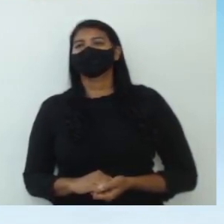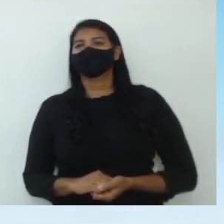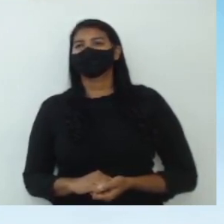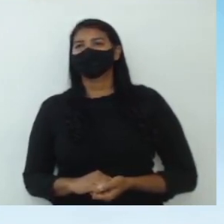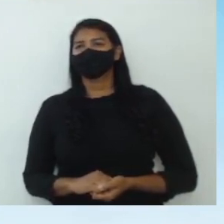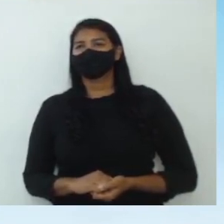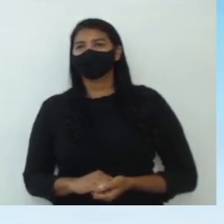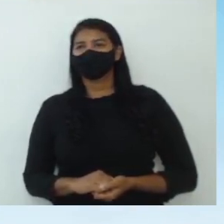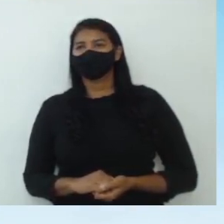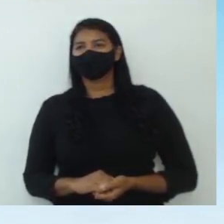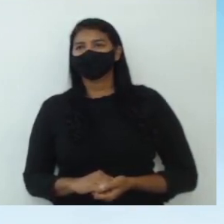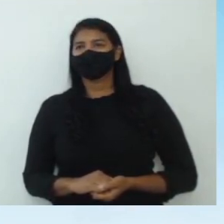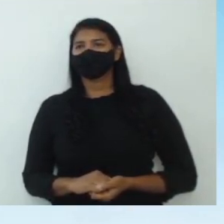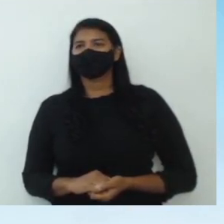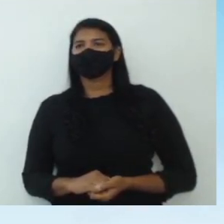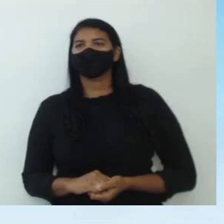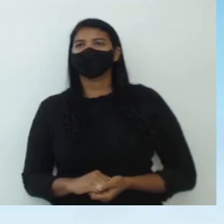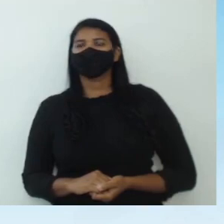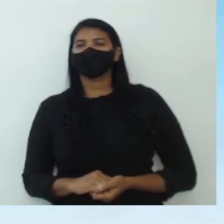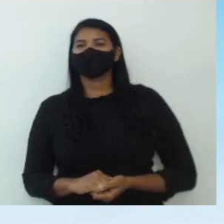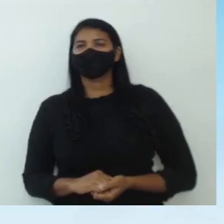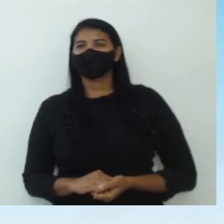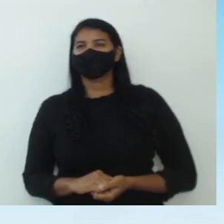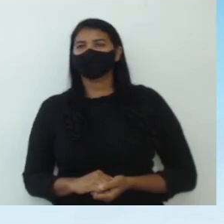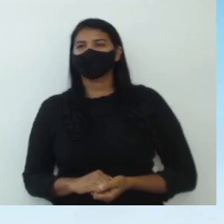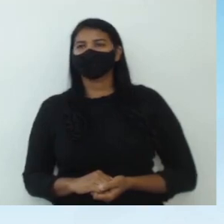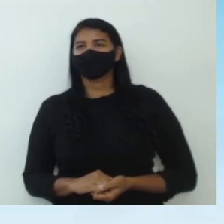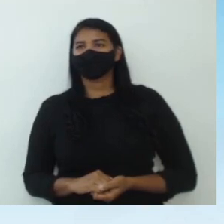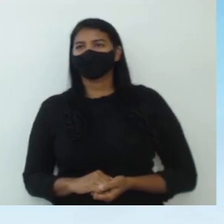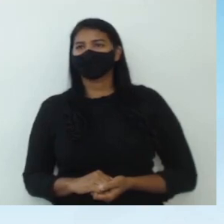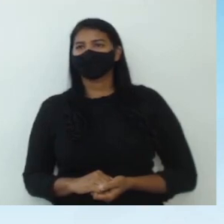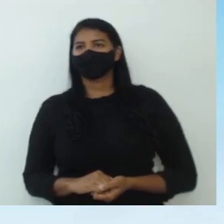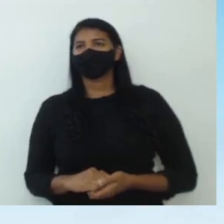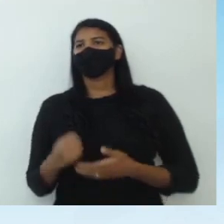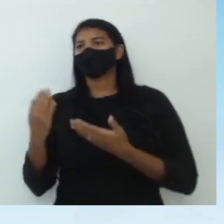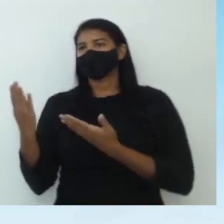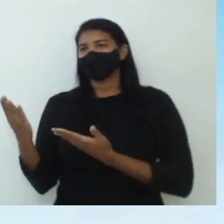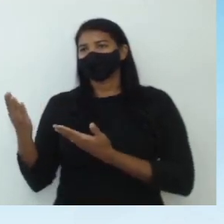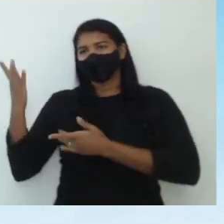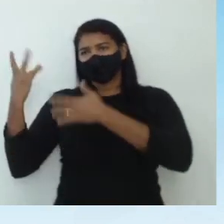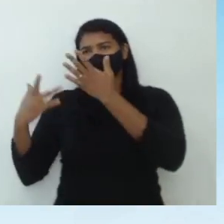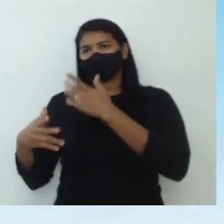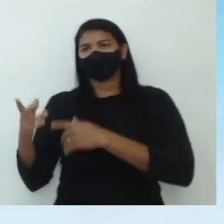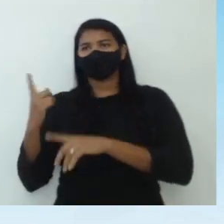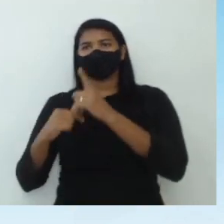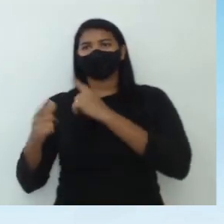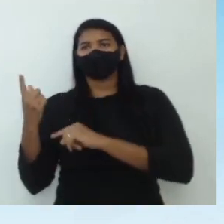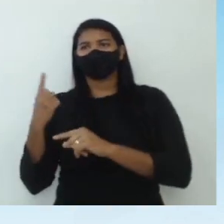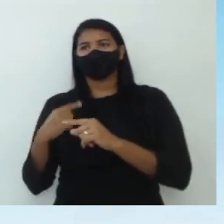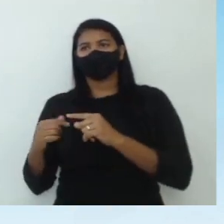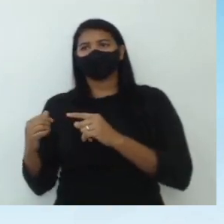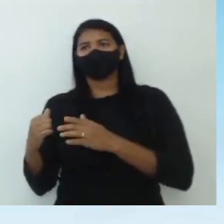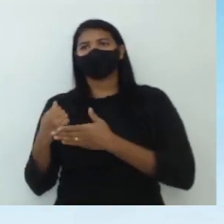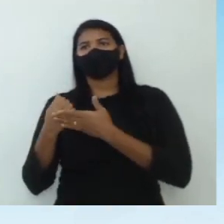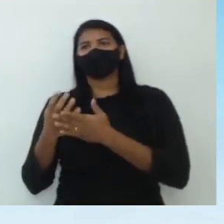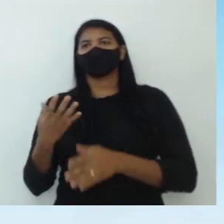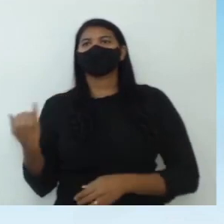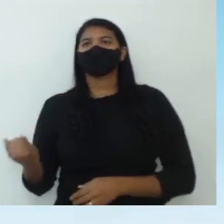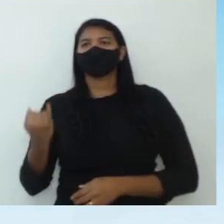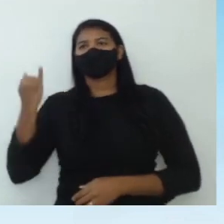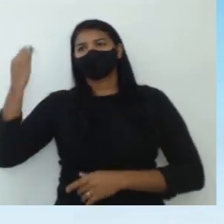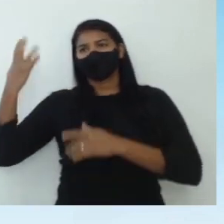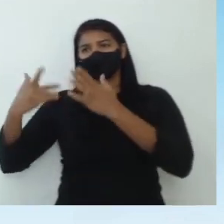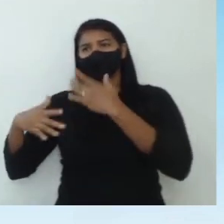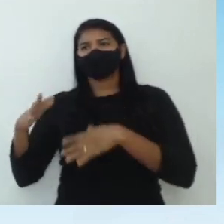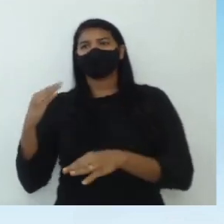pessoal? Simbora! Vamos falar hoje sobre o que, professora? Economia e sustentabilidade. Sim, isso é muito importante para a gente falar sobre